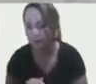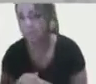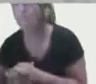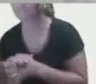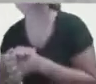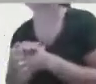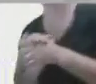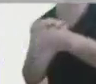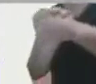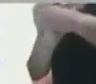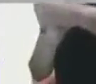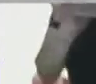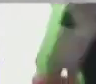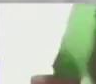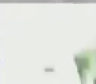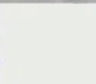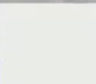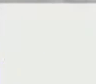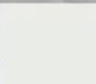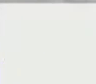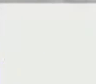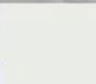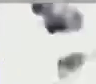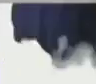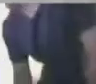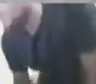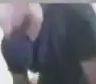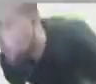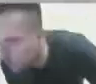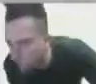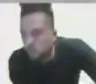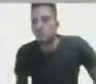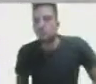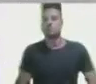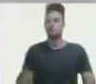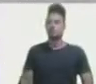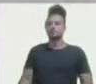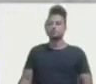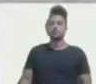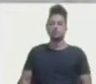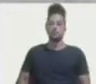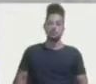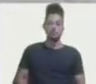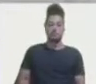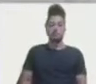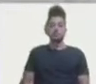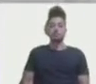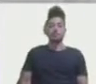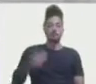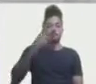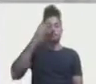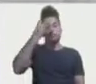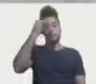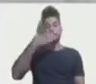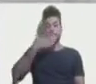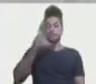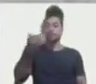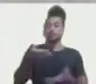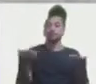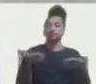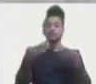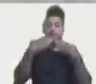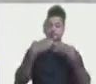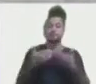contínua hoje um pouquinho melhor que ontem amanhã um pouquinho melhor que hoje o melhor pai um